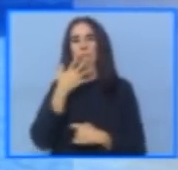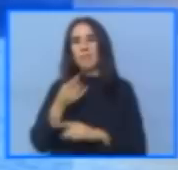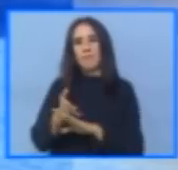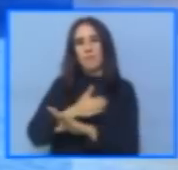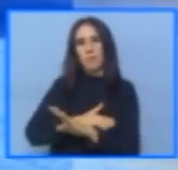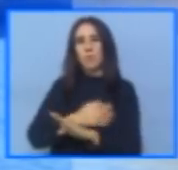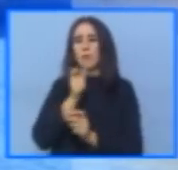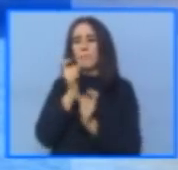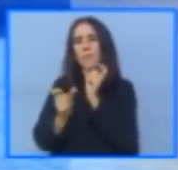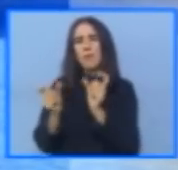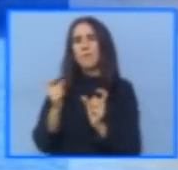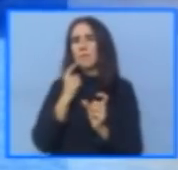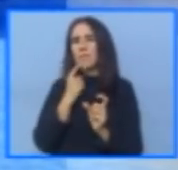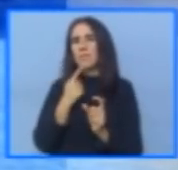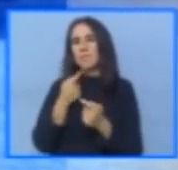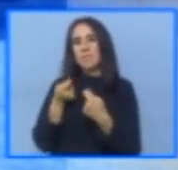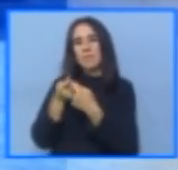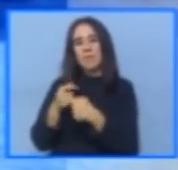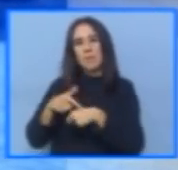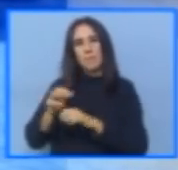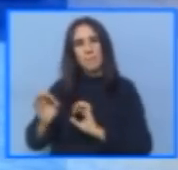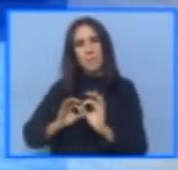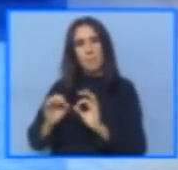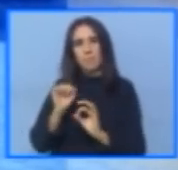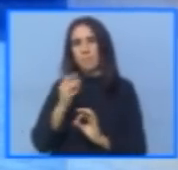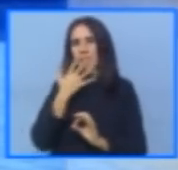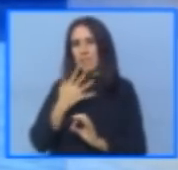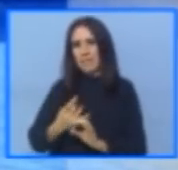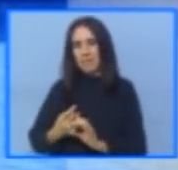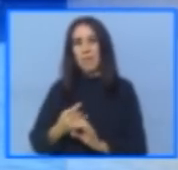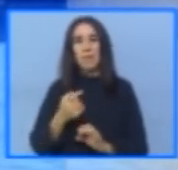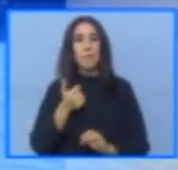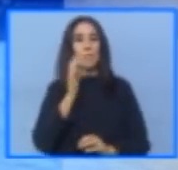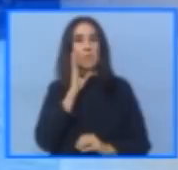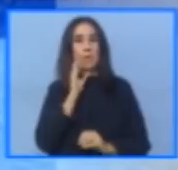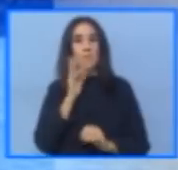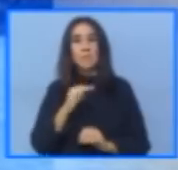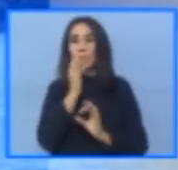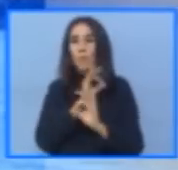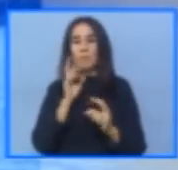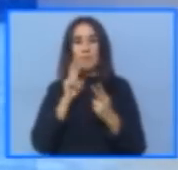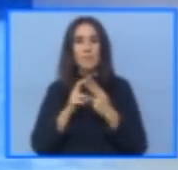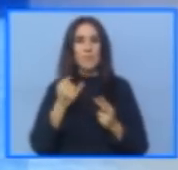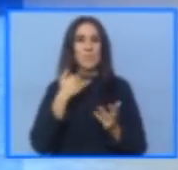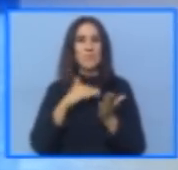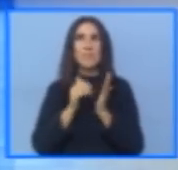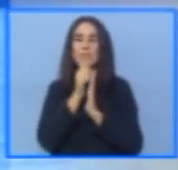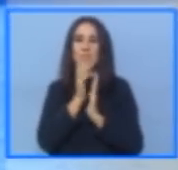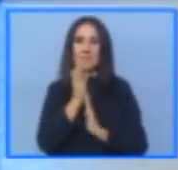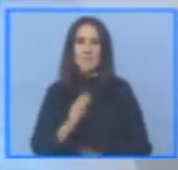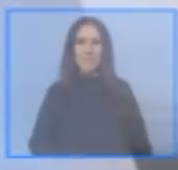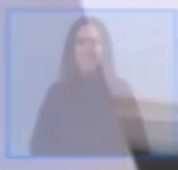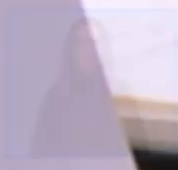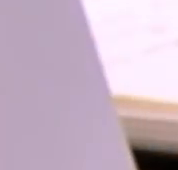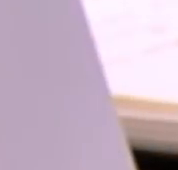de referir palavras que dizem este tempo de preparação para o Natal. Tenham uma boa tarde, ótimo fim de semana, até a próxima segunda-feira, se Deus quiser.